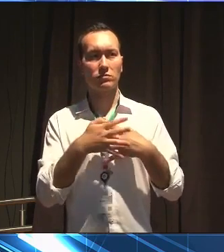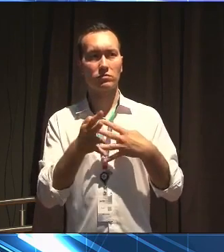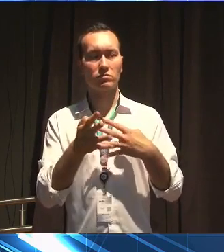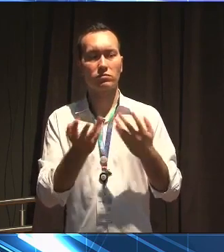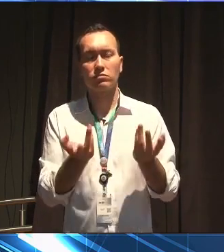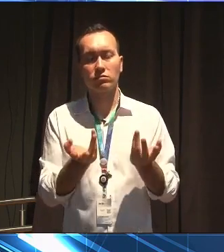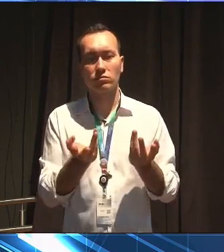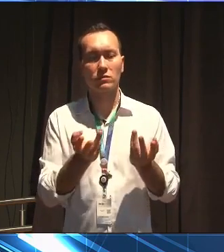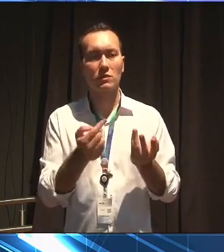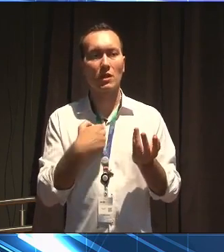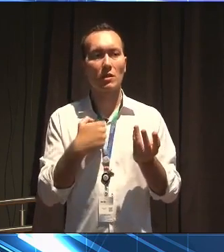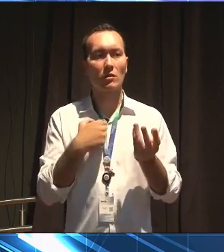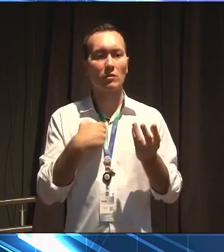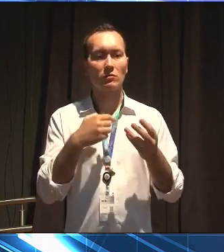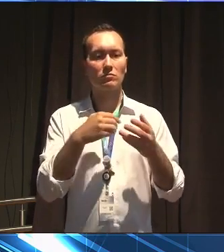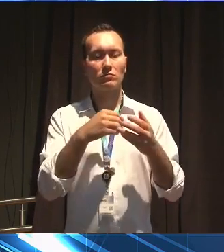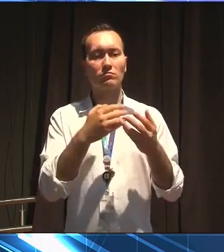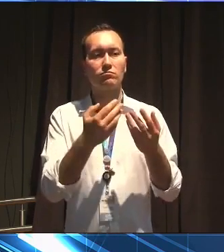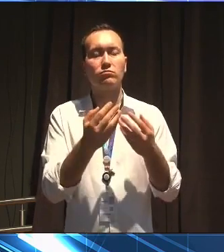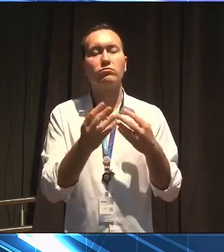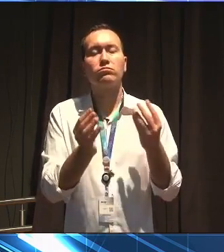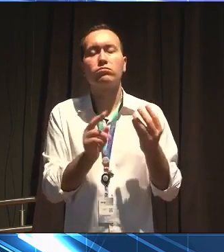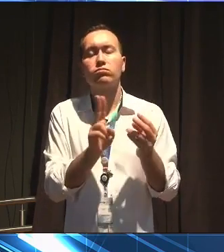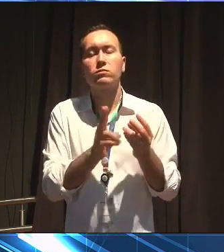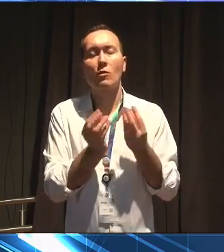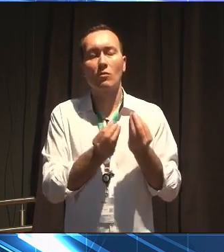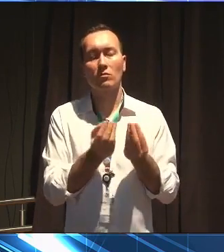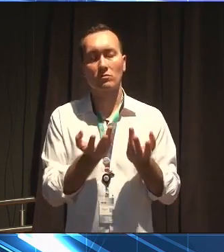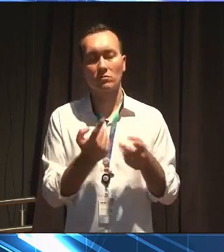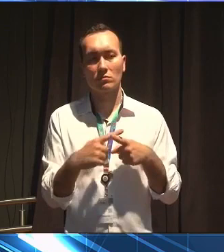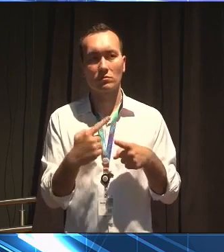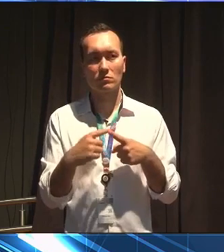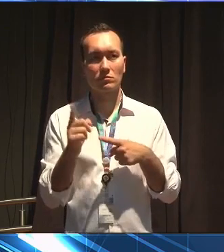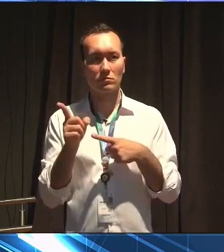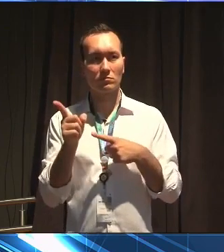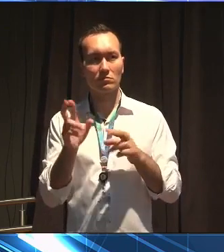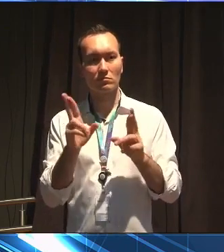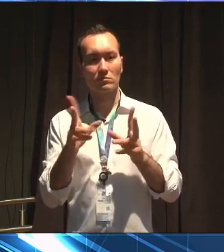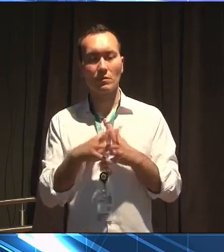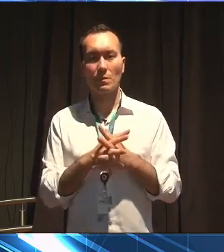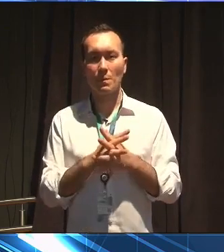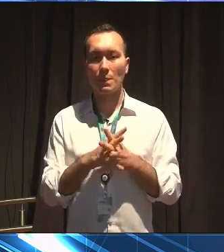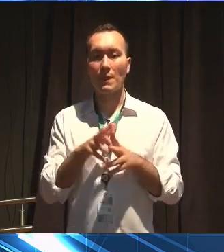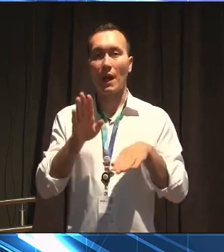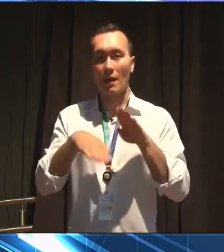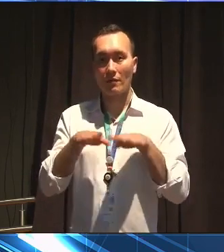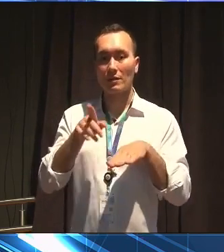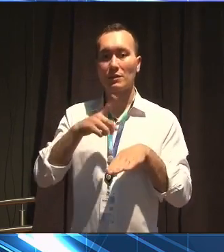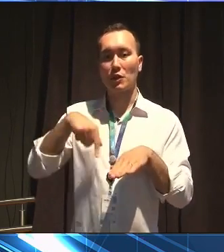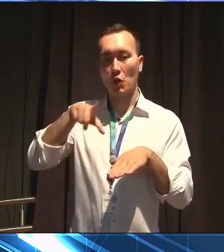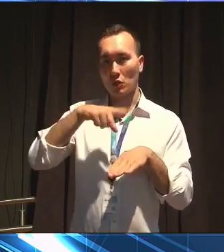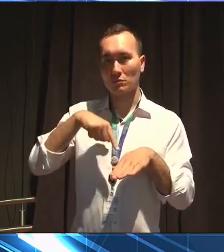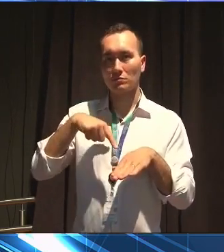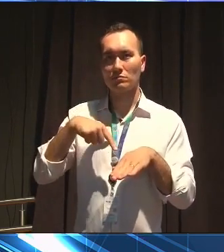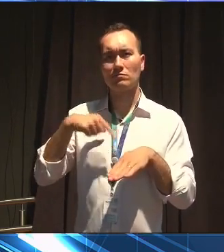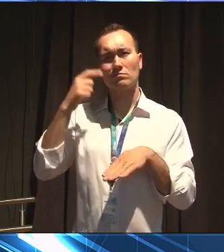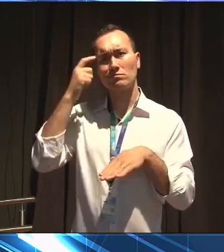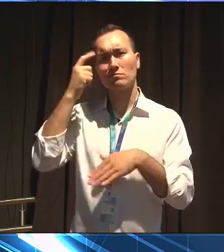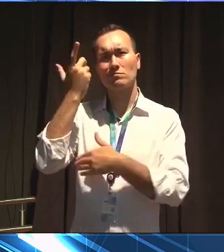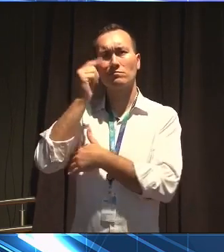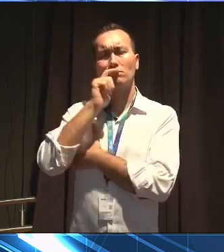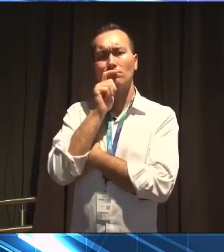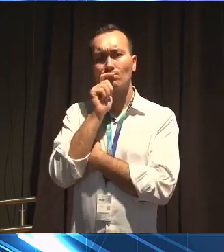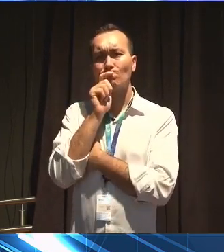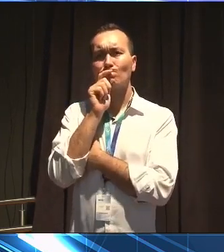uso o JWT. Mas aí qual que é a armadilha? Porque muitos de nós desenvolvedores, a gente não está olhando para o JWT